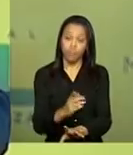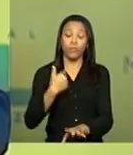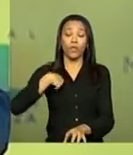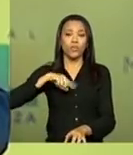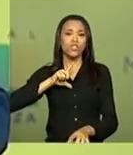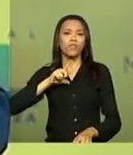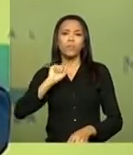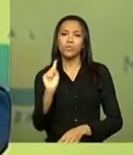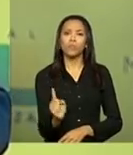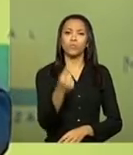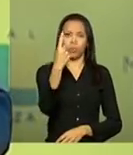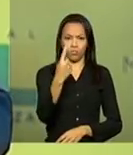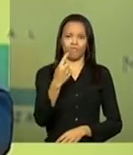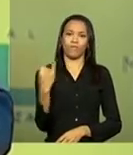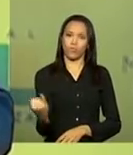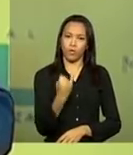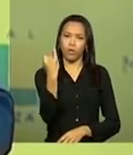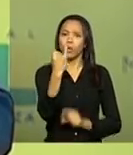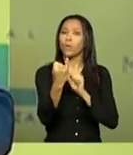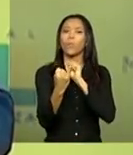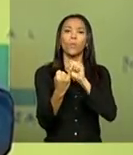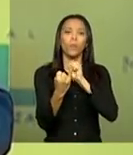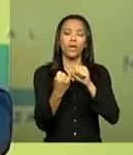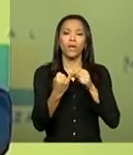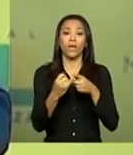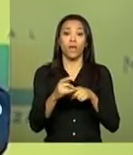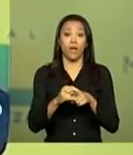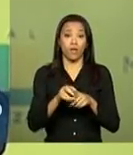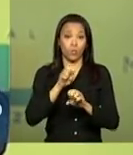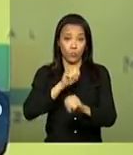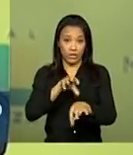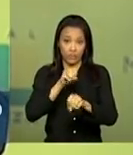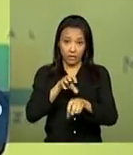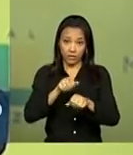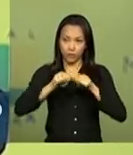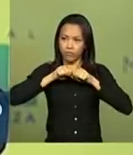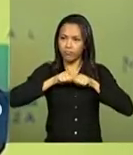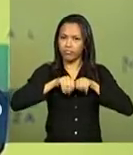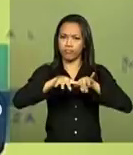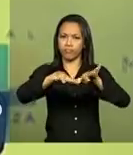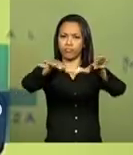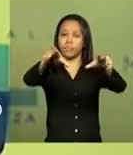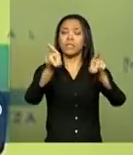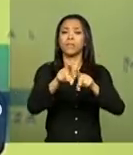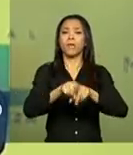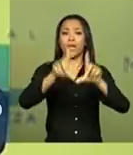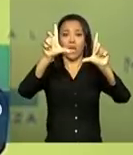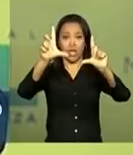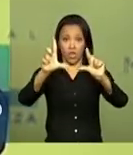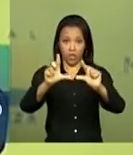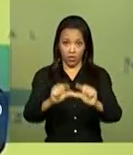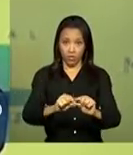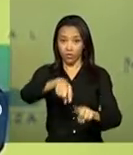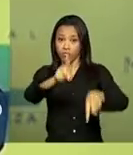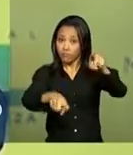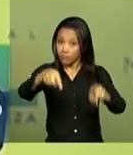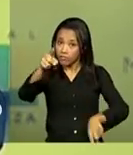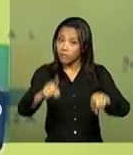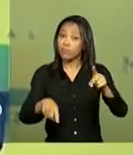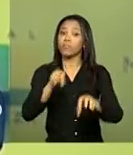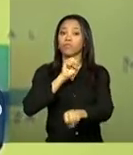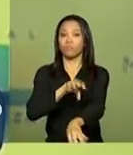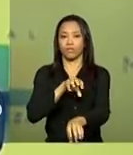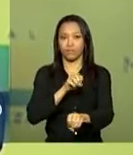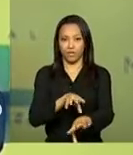elemento importante, que foi o elemento da democratização, inclusão, redução das desigualdades educacionais. E esse talvez tenha